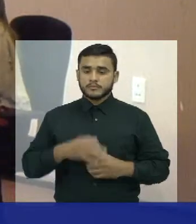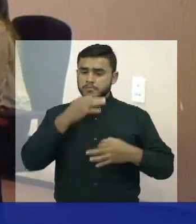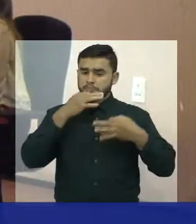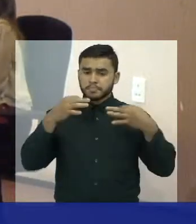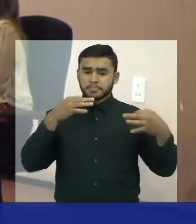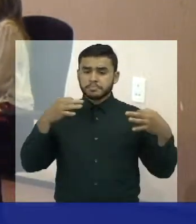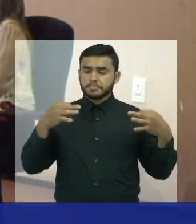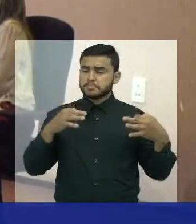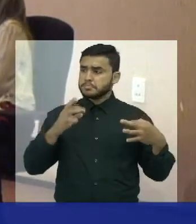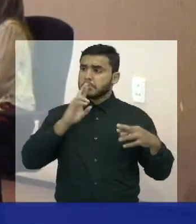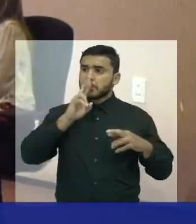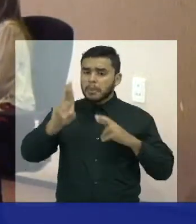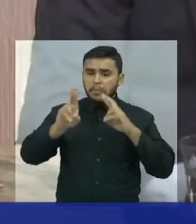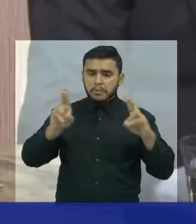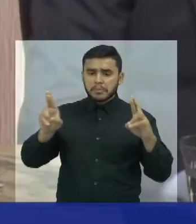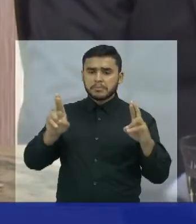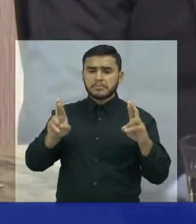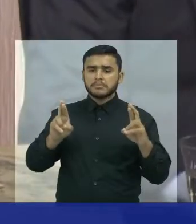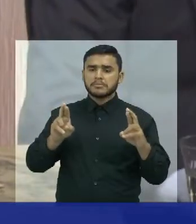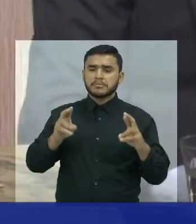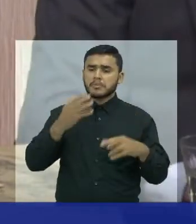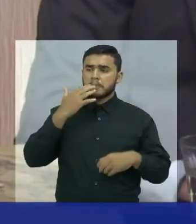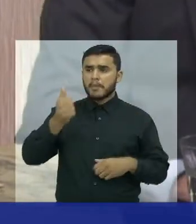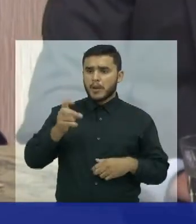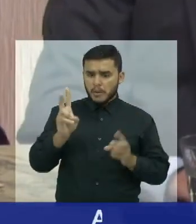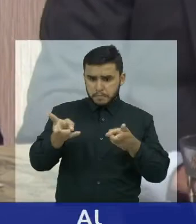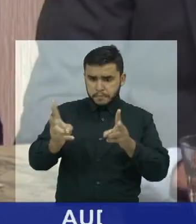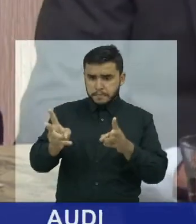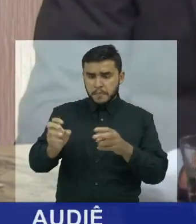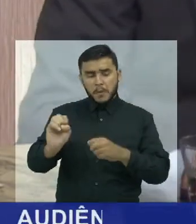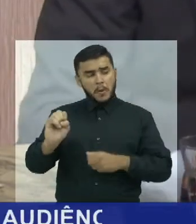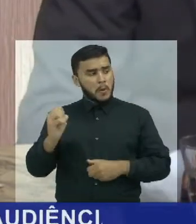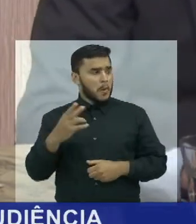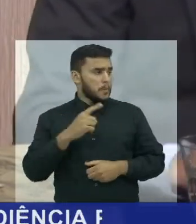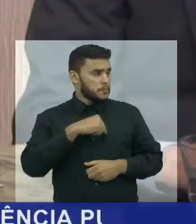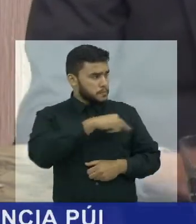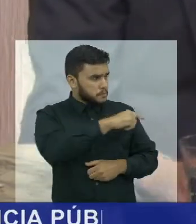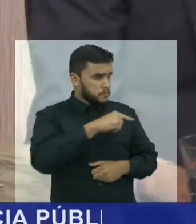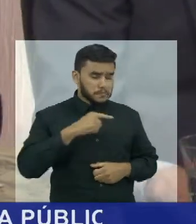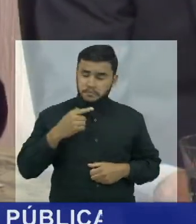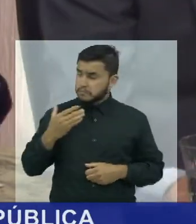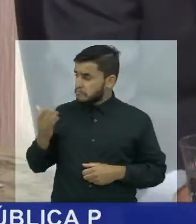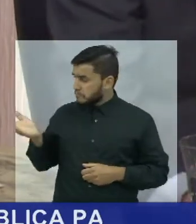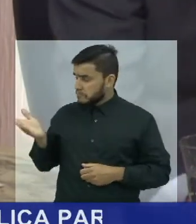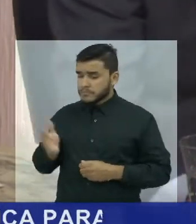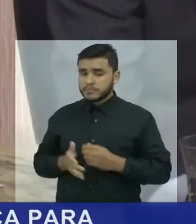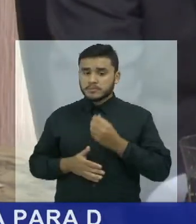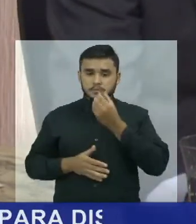de intervenções e depois responder, a presidência não se opõe. Entretanto,